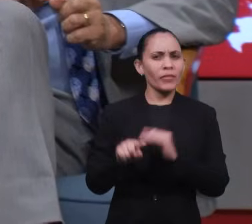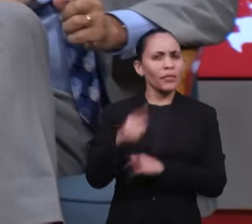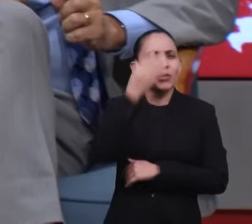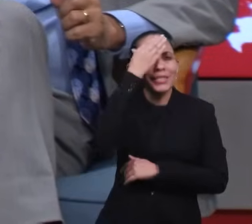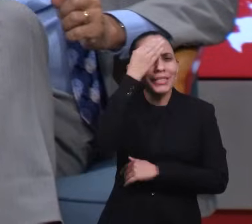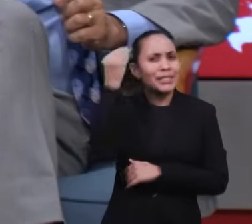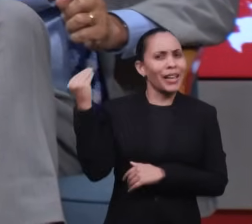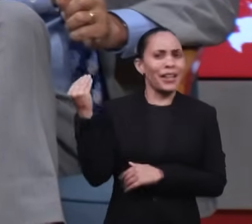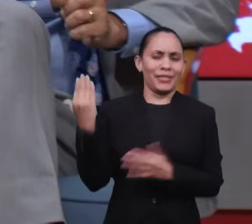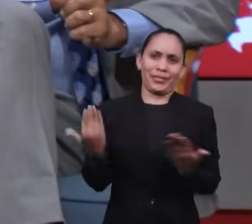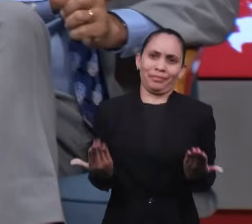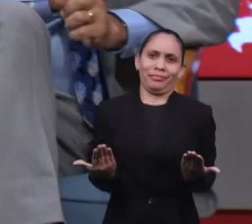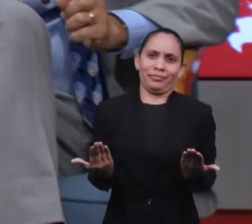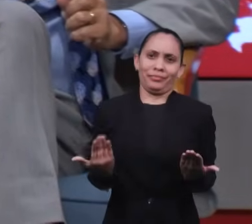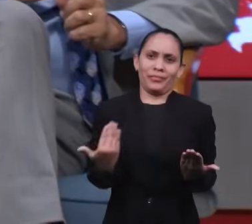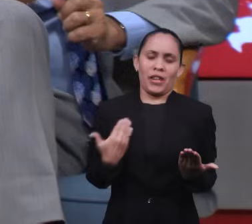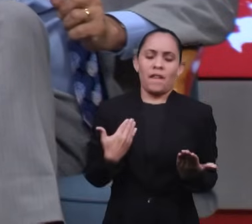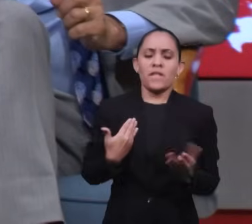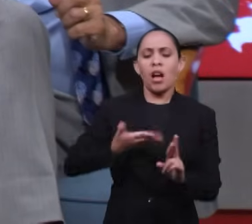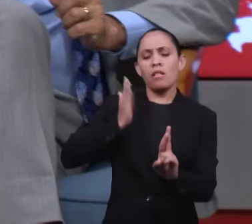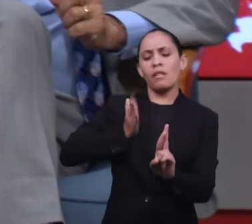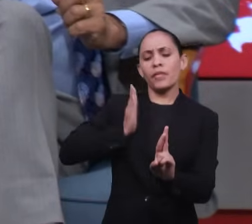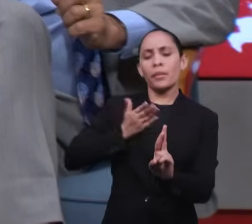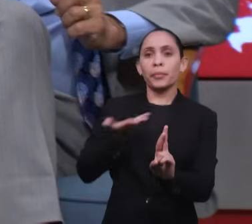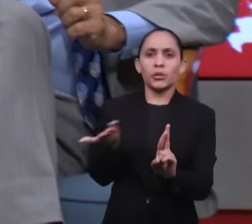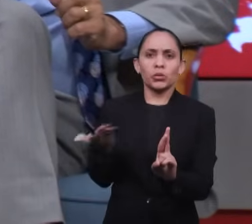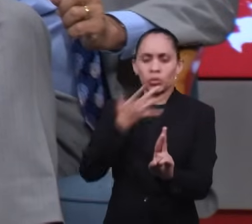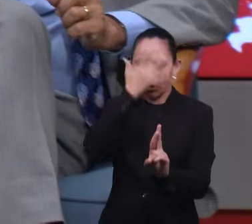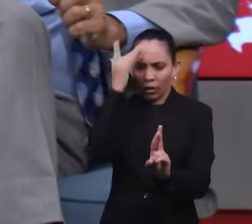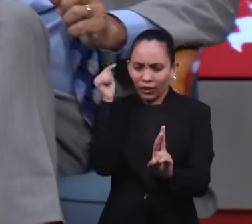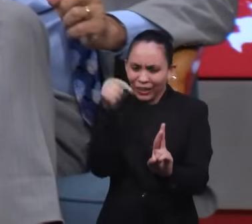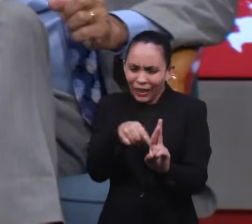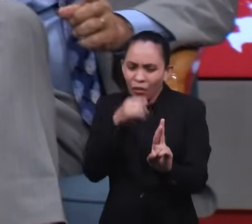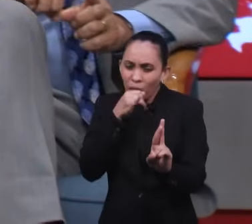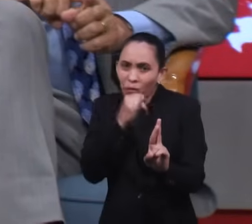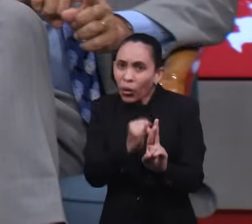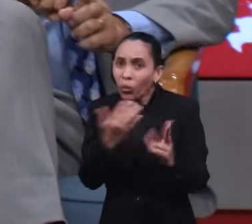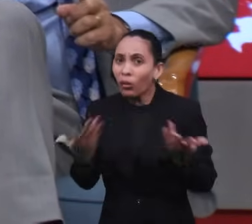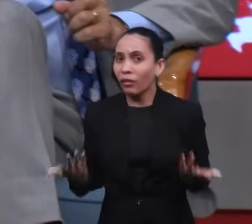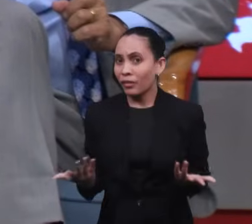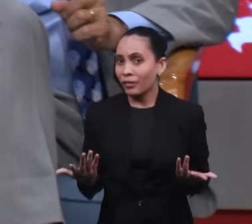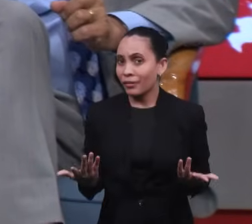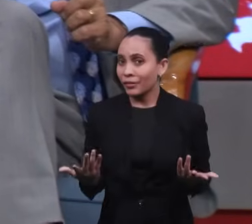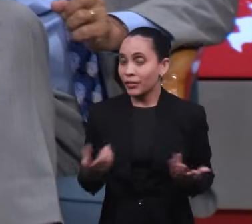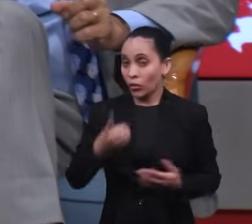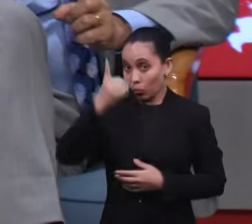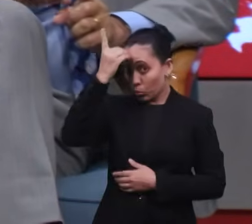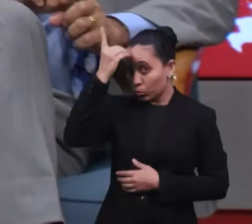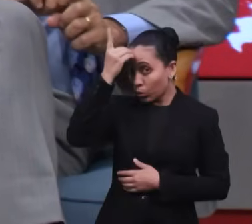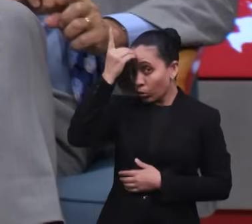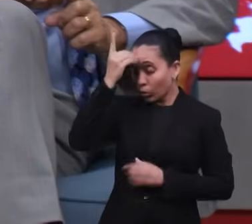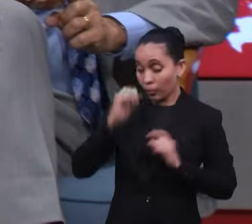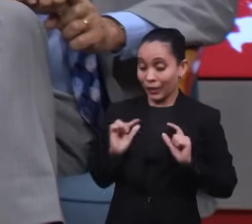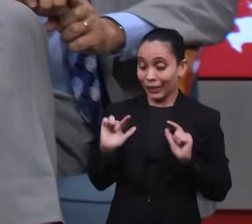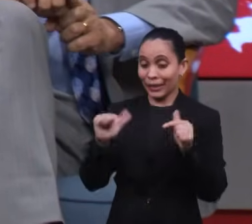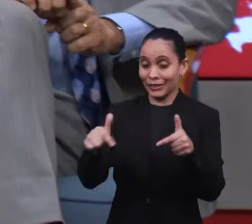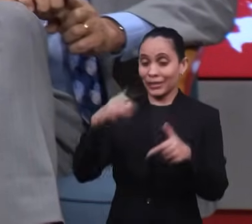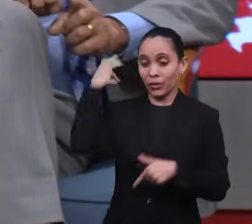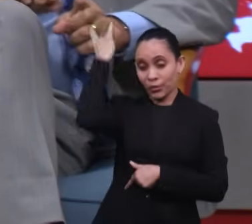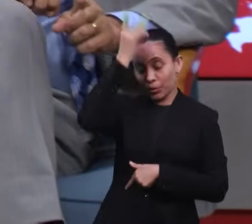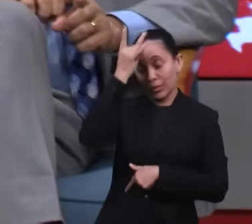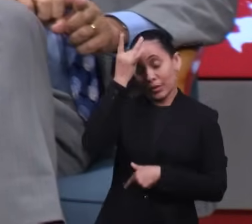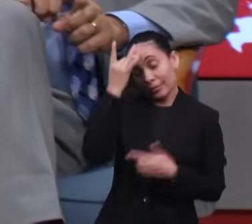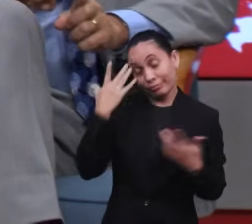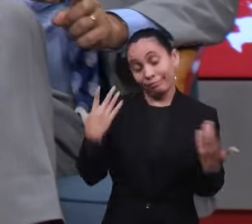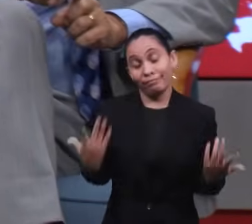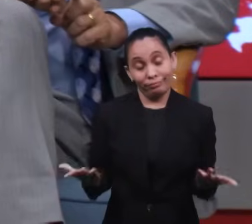você esquece o Espírito Santo e dá ênfase à pessoa, esquece que aquilo que aquela pessoa falou foi um dom do Espírito,